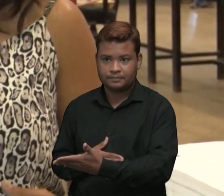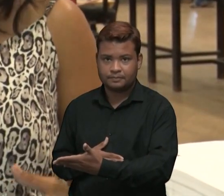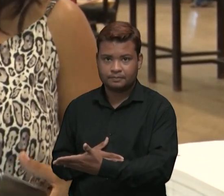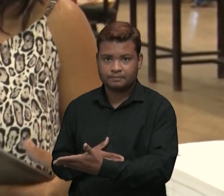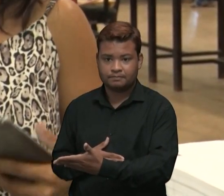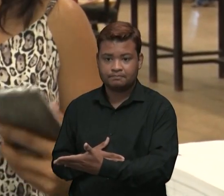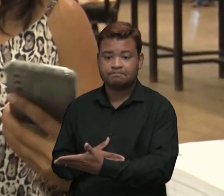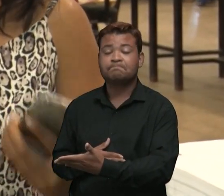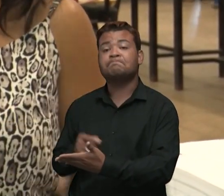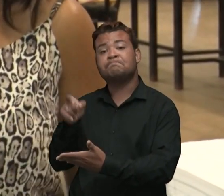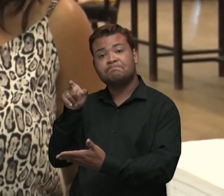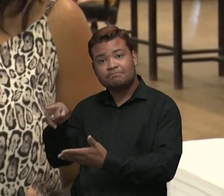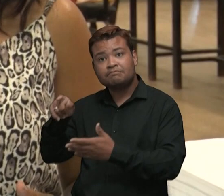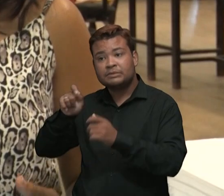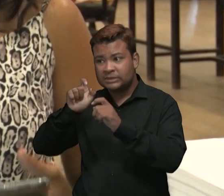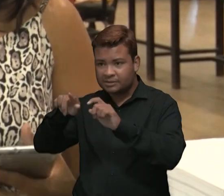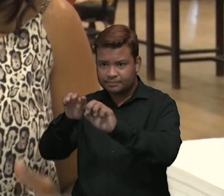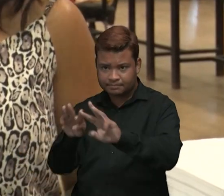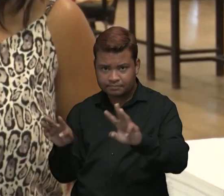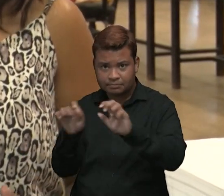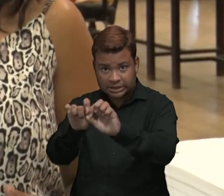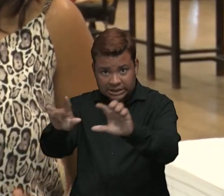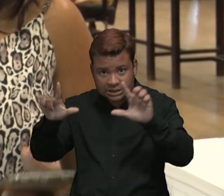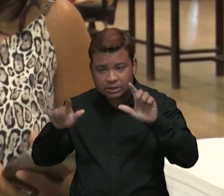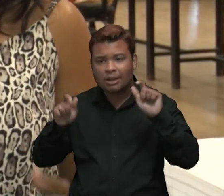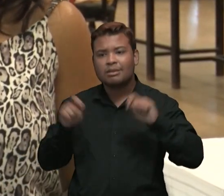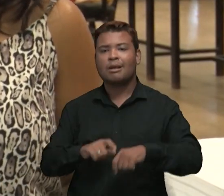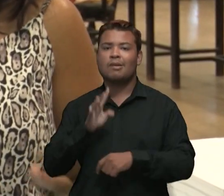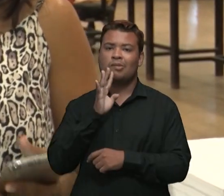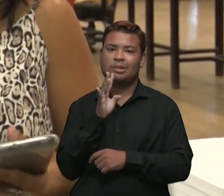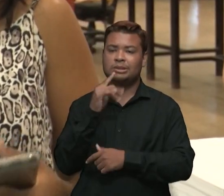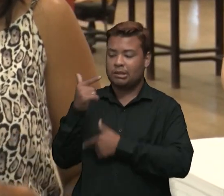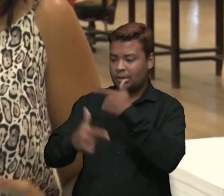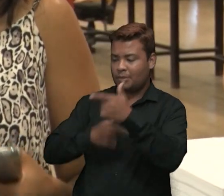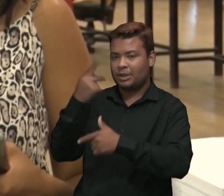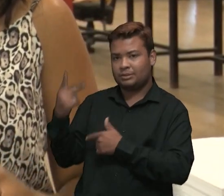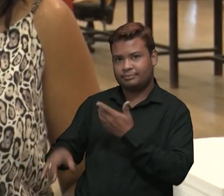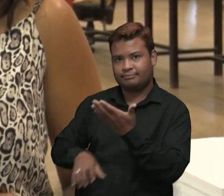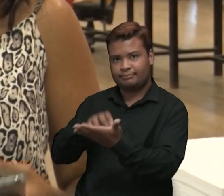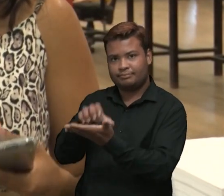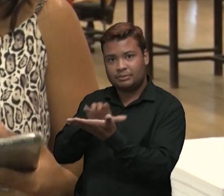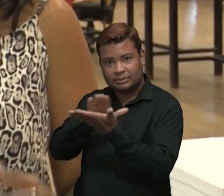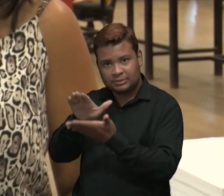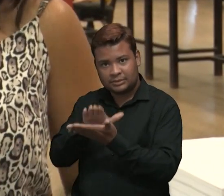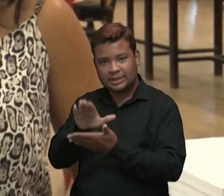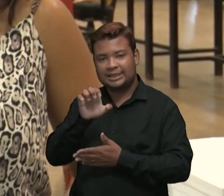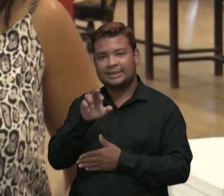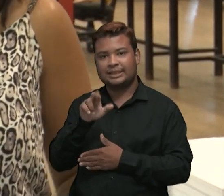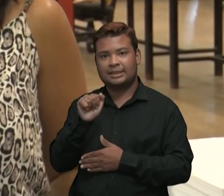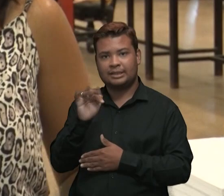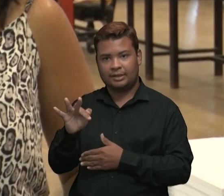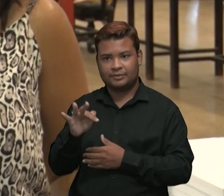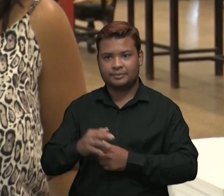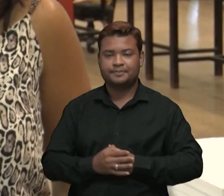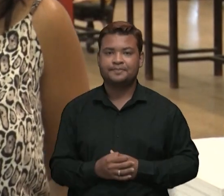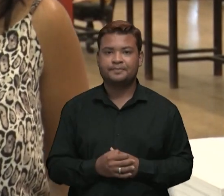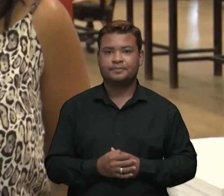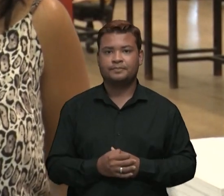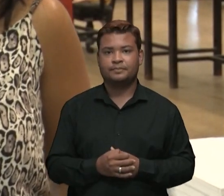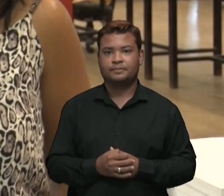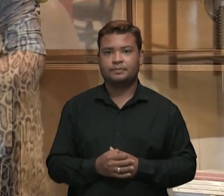segraf.ufg.br. Lá você conhece um pouco mais do trabalho do Centro Editorial e Gráfico da UFG.